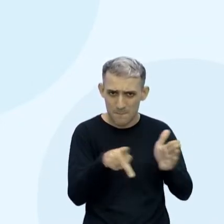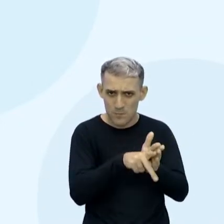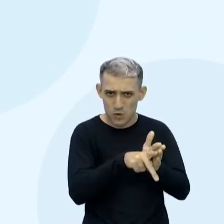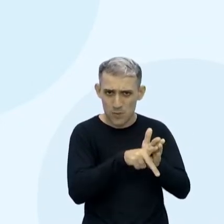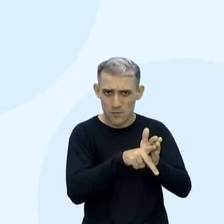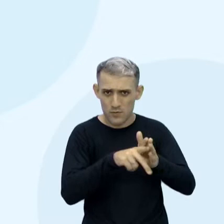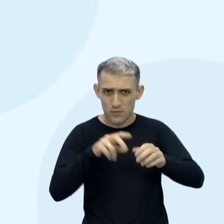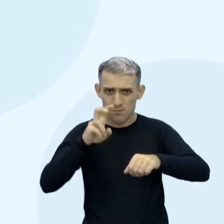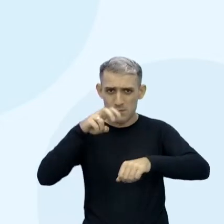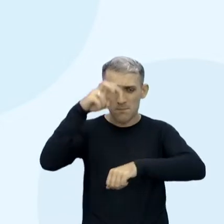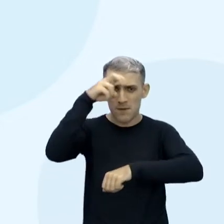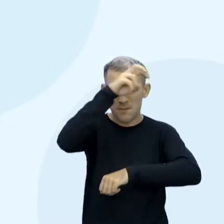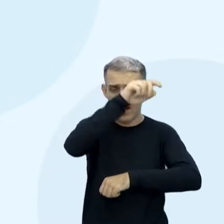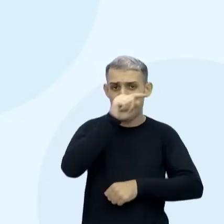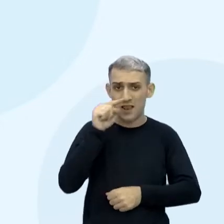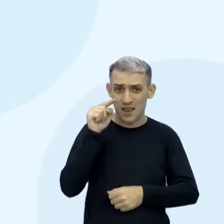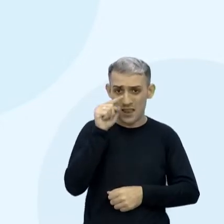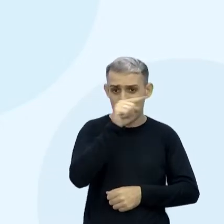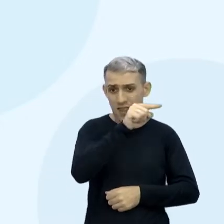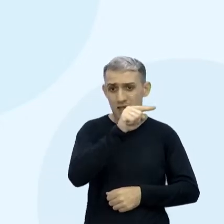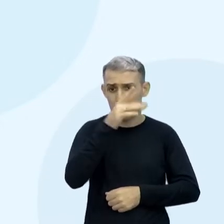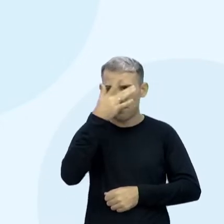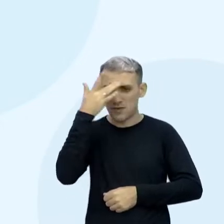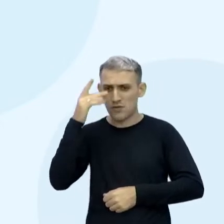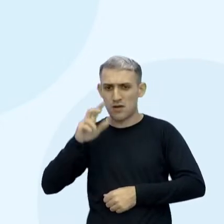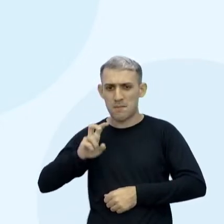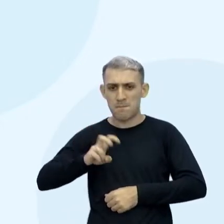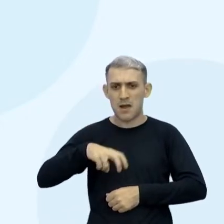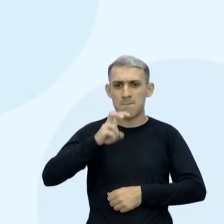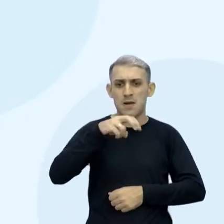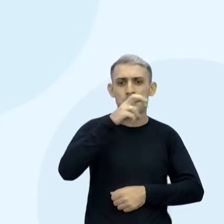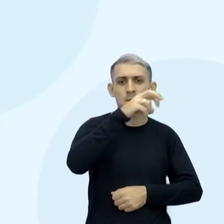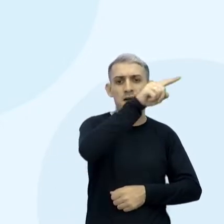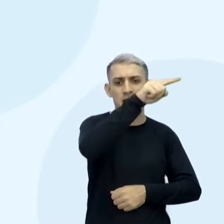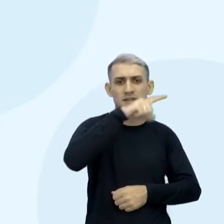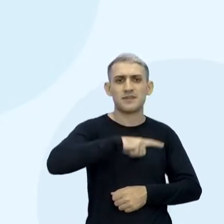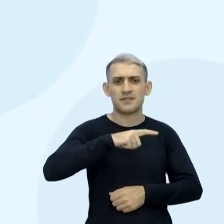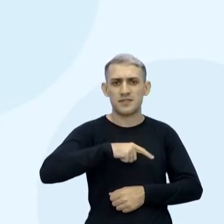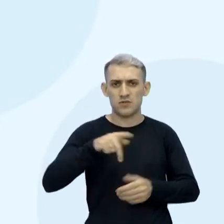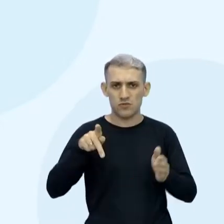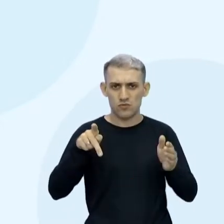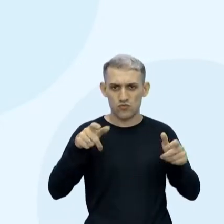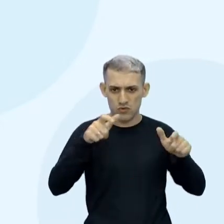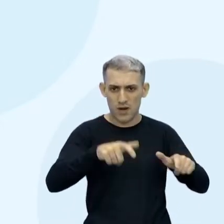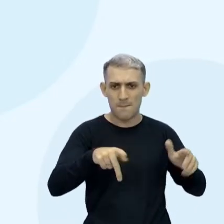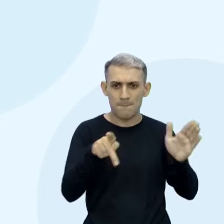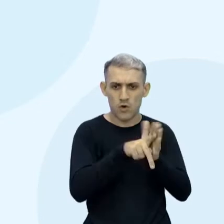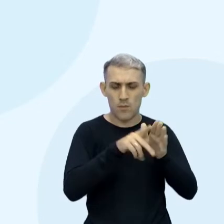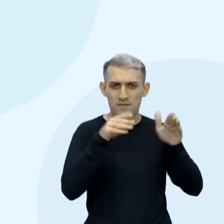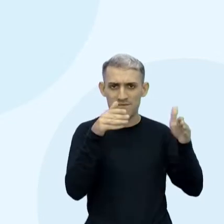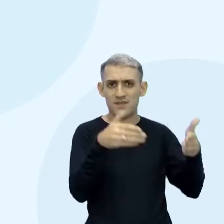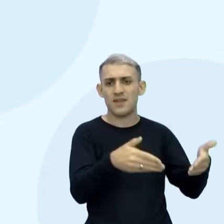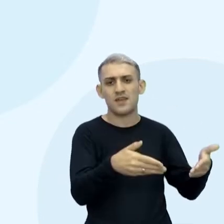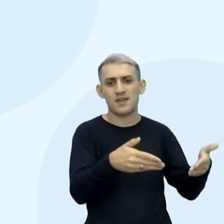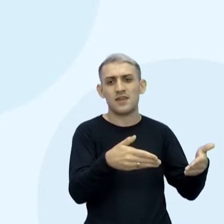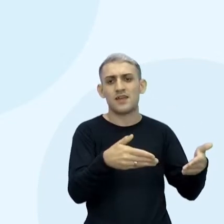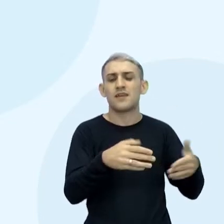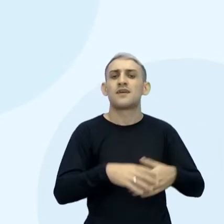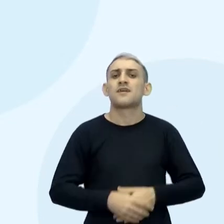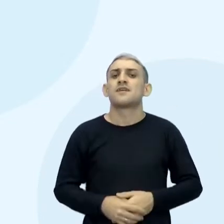onde as pessoas que escalaram estão lá? Então, tem muitas vezes que quando você vai ler revistas